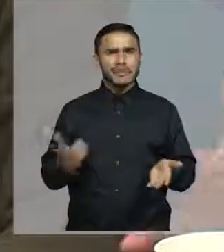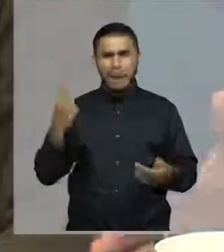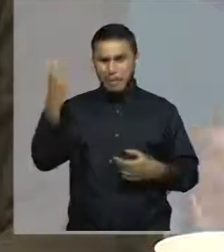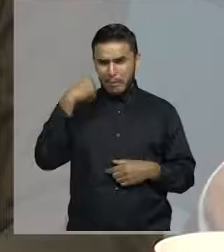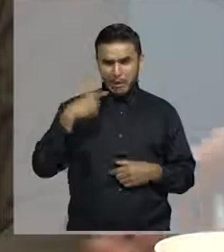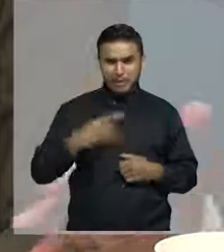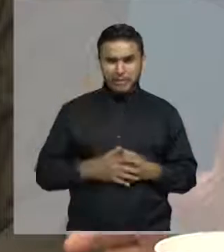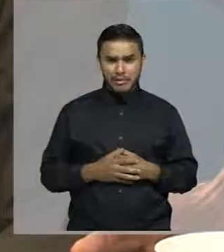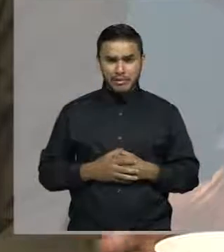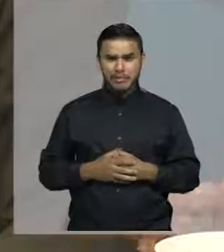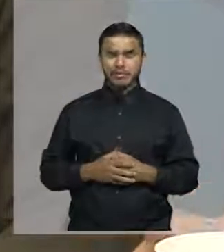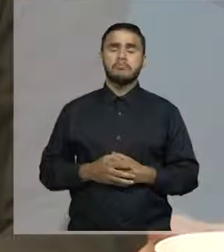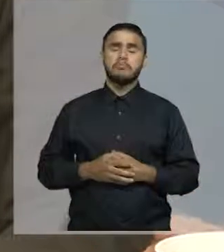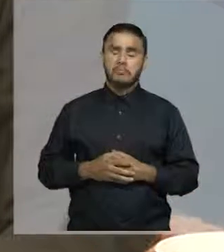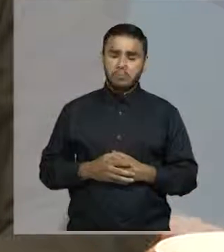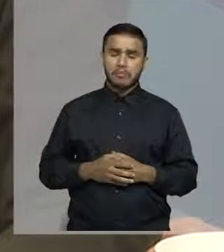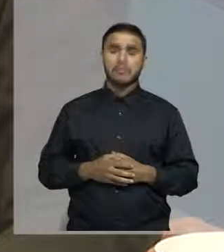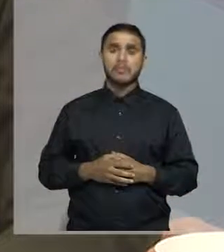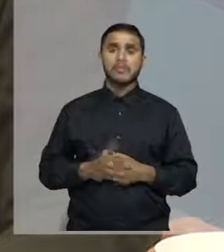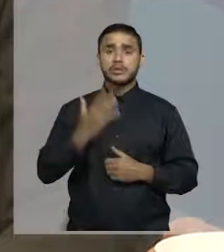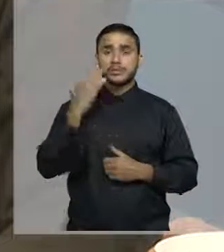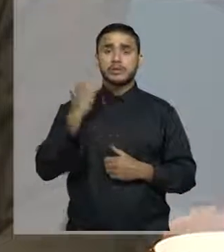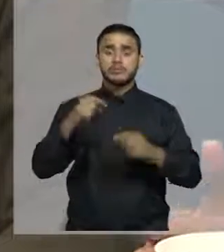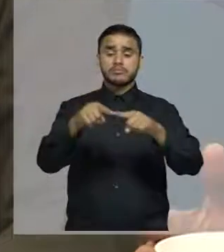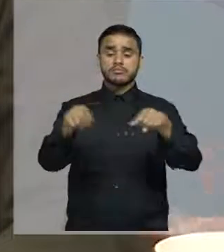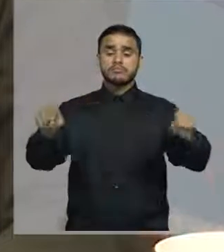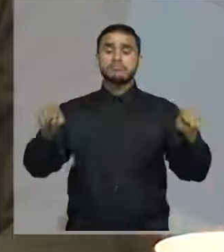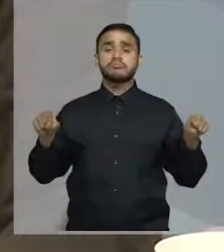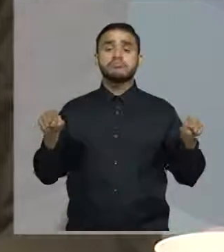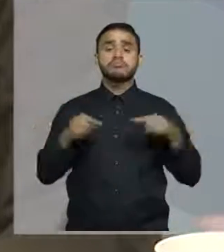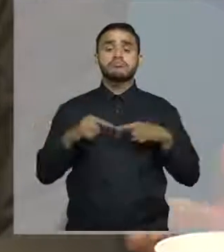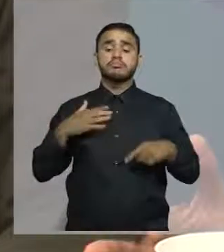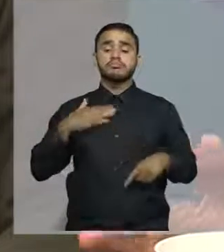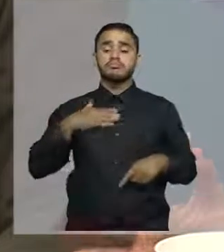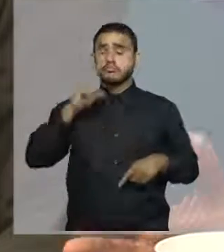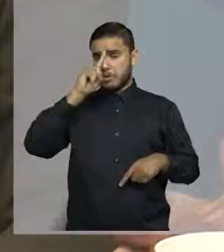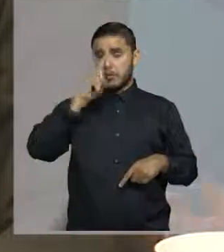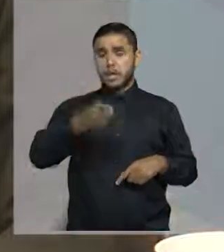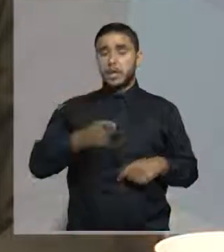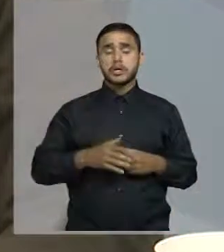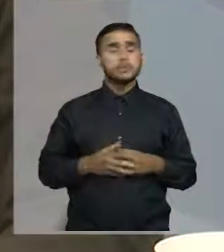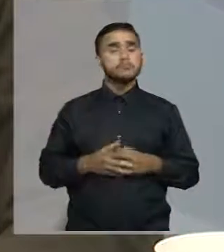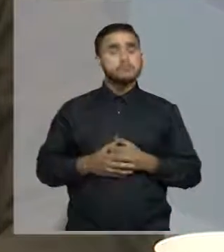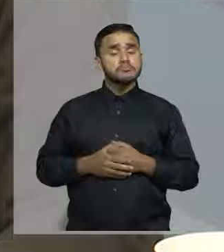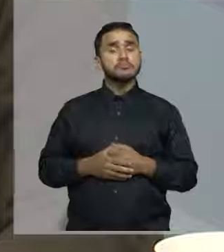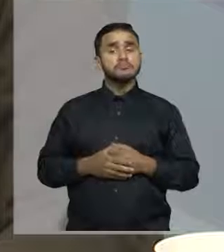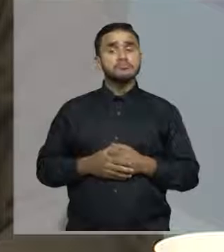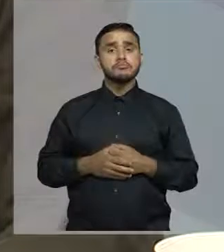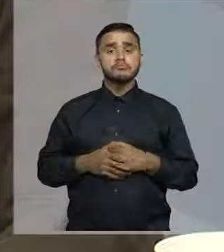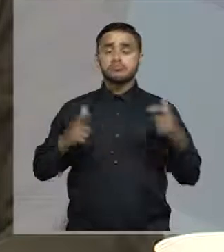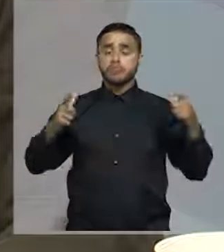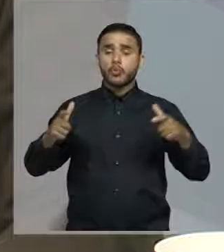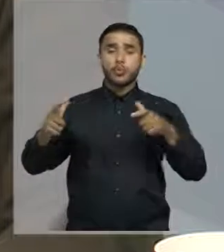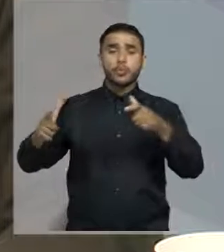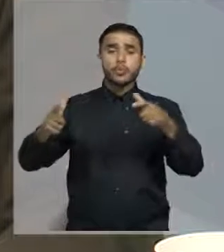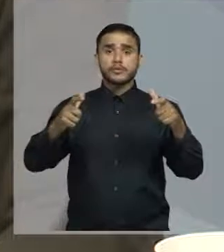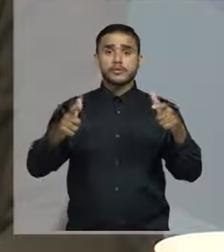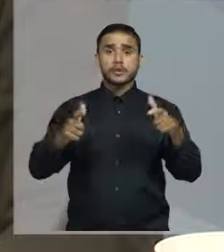E o fazem porque tem controle de território. E porque também o Estado perdeu o monopólio da